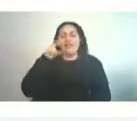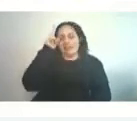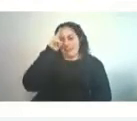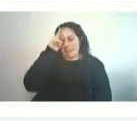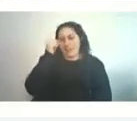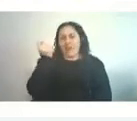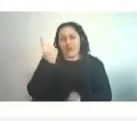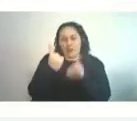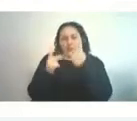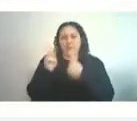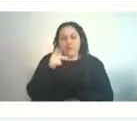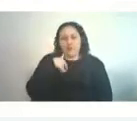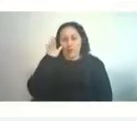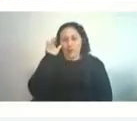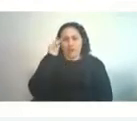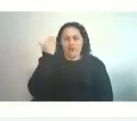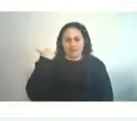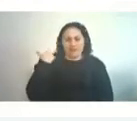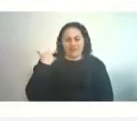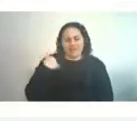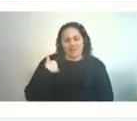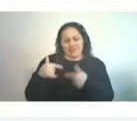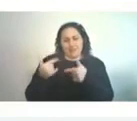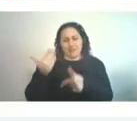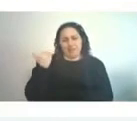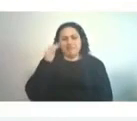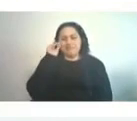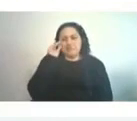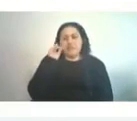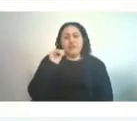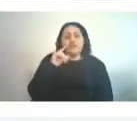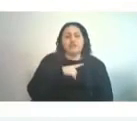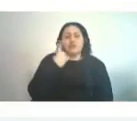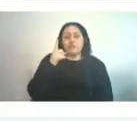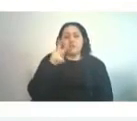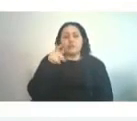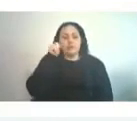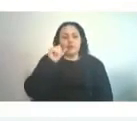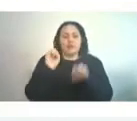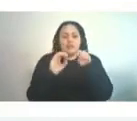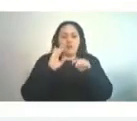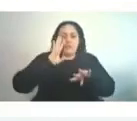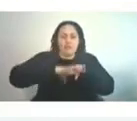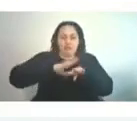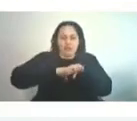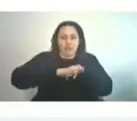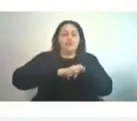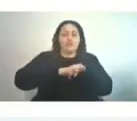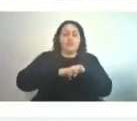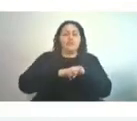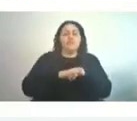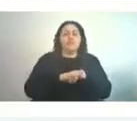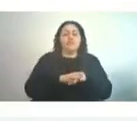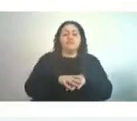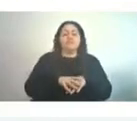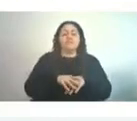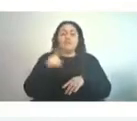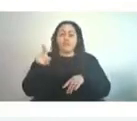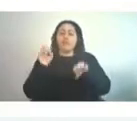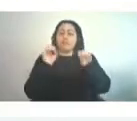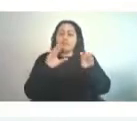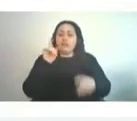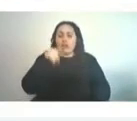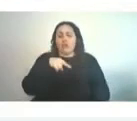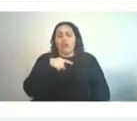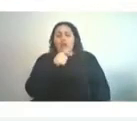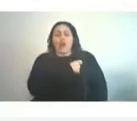que eu observei nos meus trabalhos, né? Minha professora que ensinava matemática, então eu ensinava para alunos do terceiro